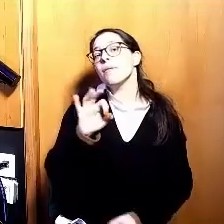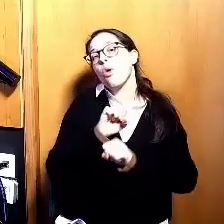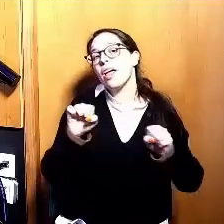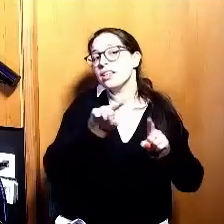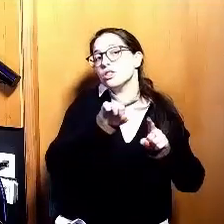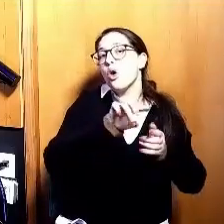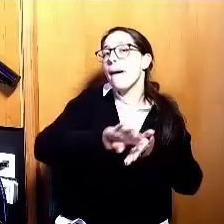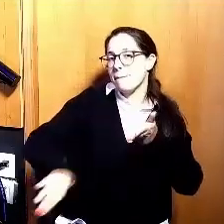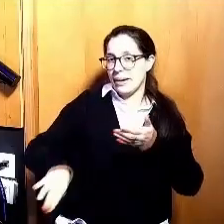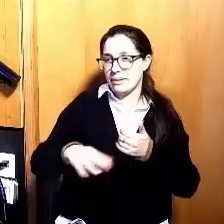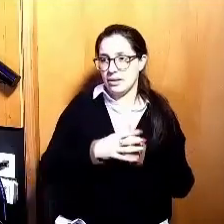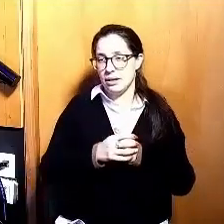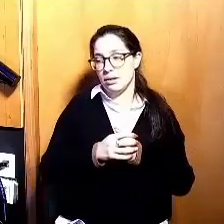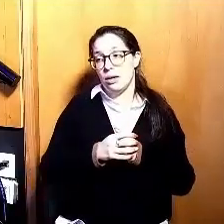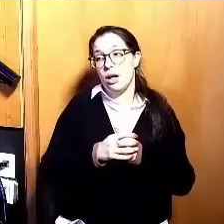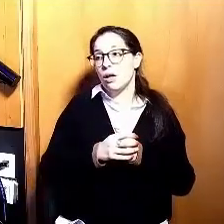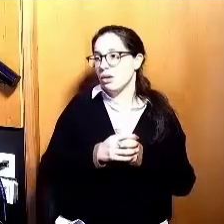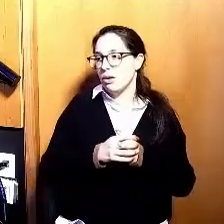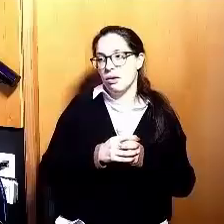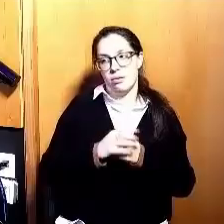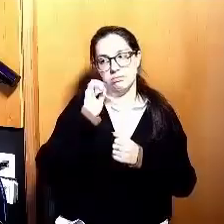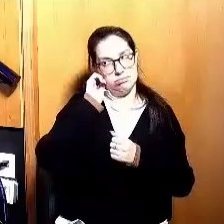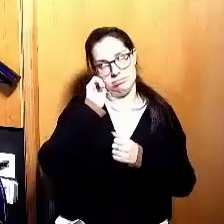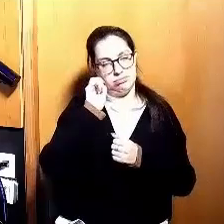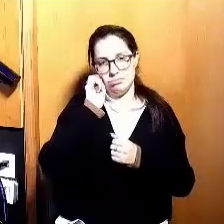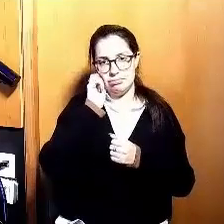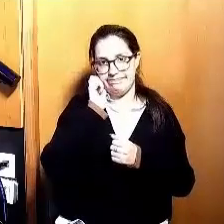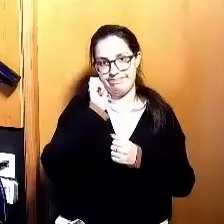dados. Bien, perfecto. Sí, adelante.